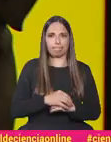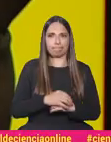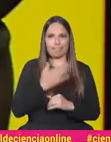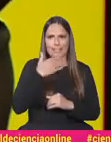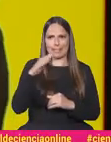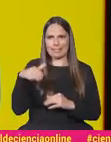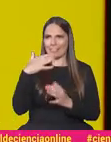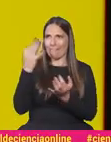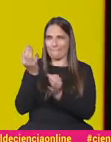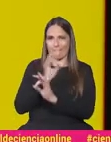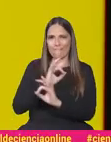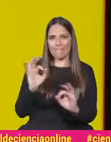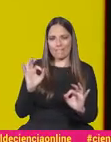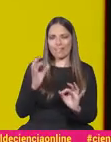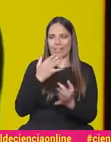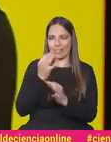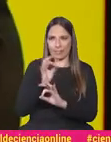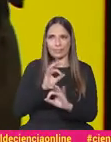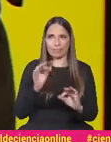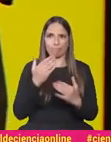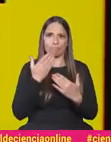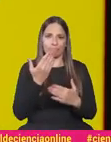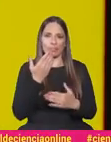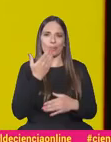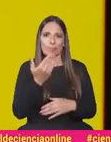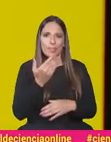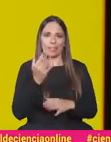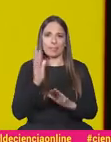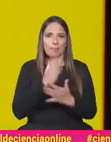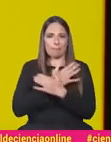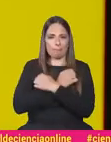de facto, fantástica. Foi fantástica esta experiência. Muito bem, Alexandra, muito obrigado. Abraços para Bragança.